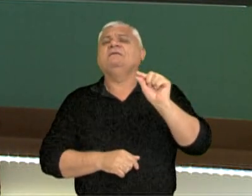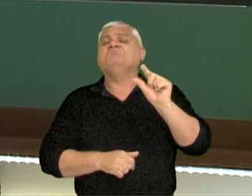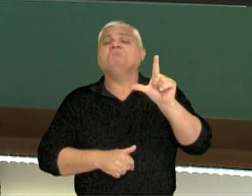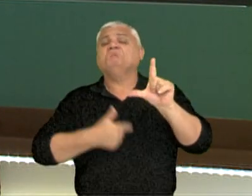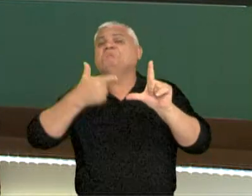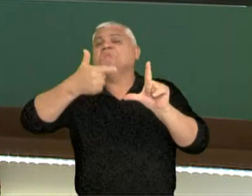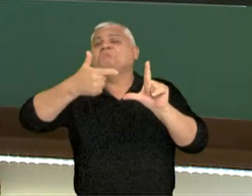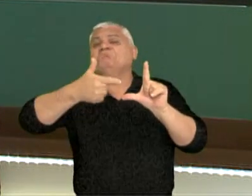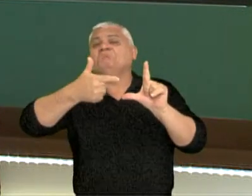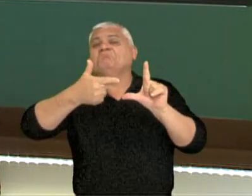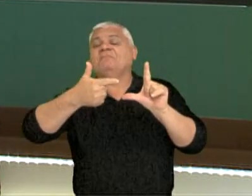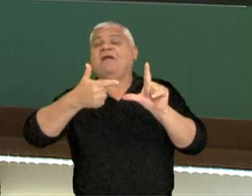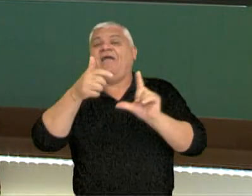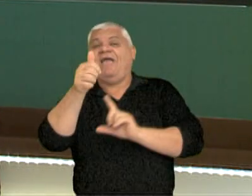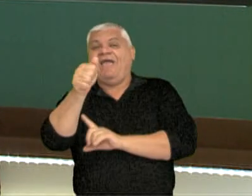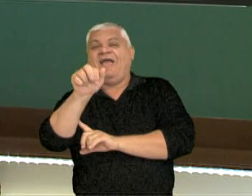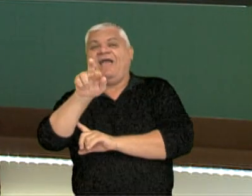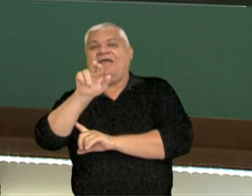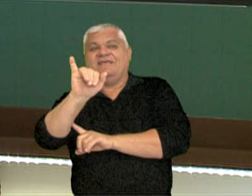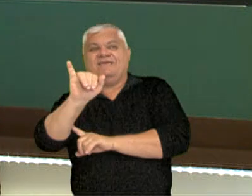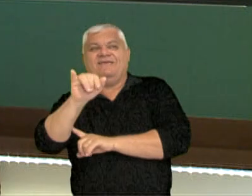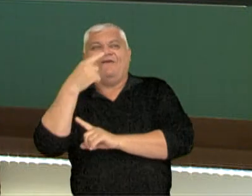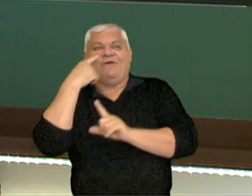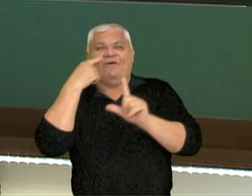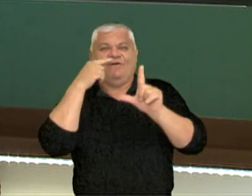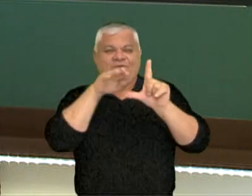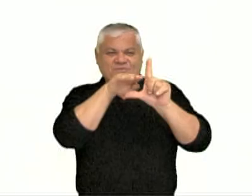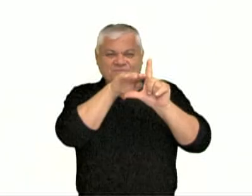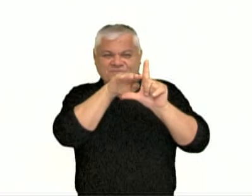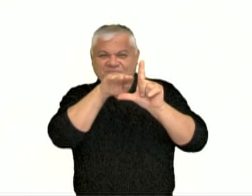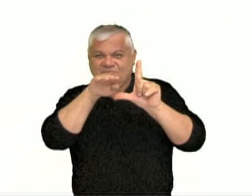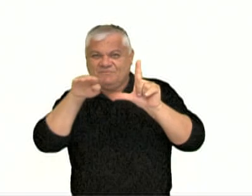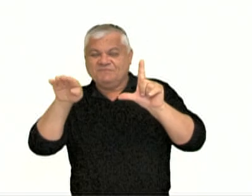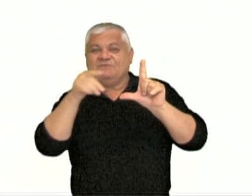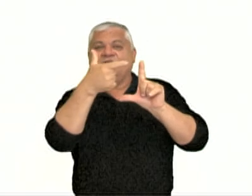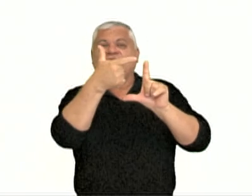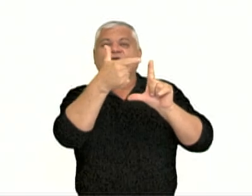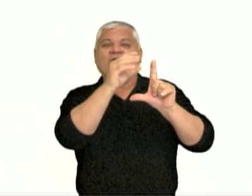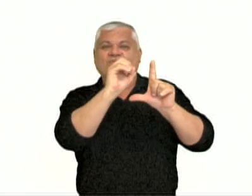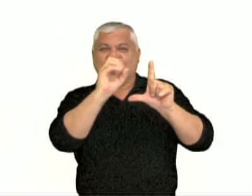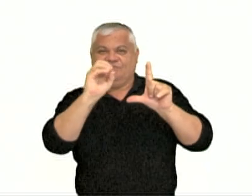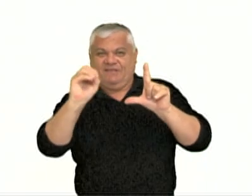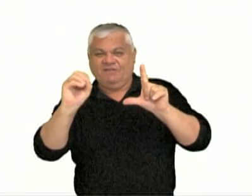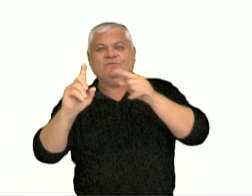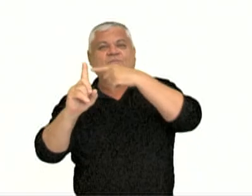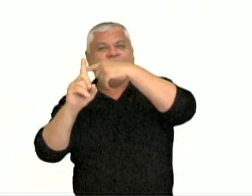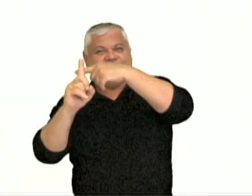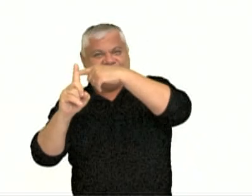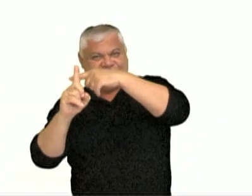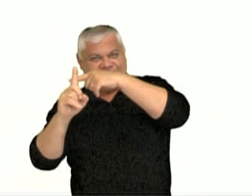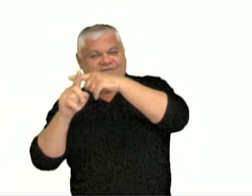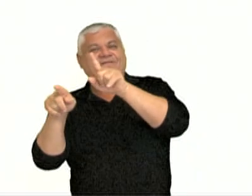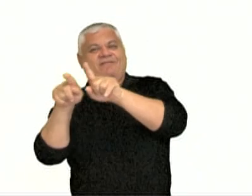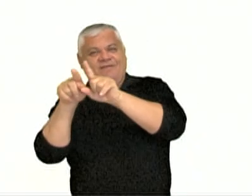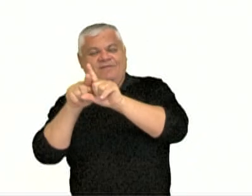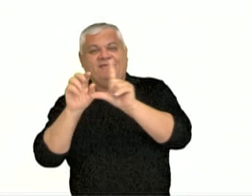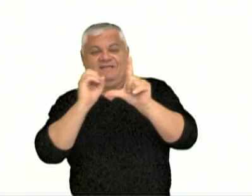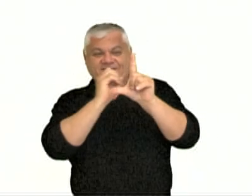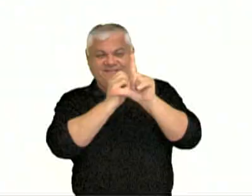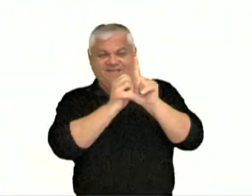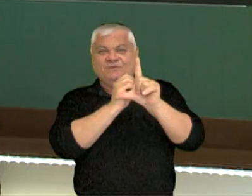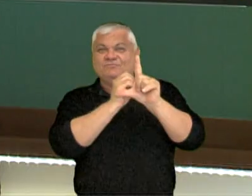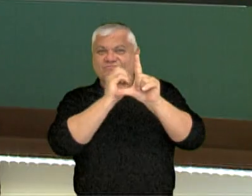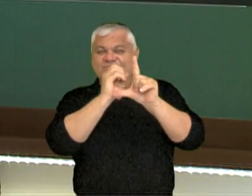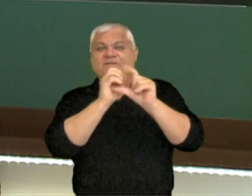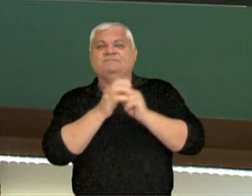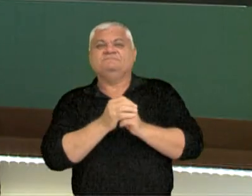quem que é? Ari. Olha onde que está, ó, 200, né? Positivo acima de 0.